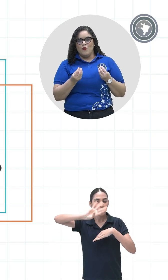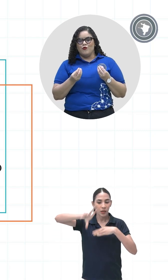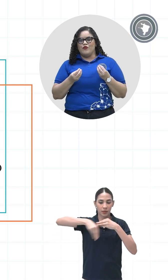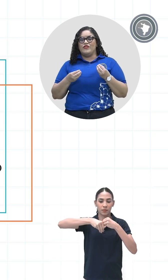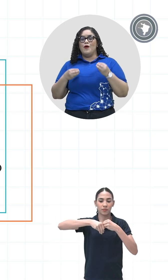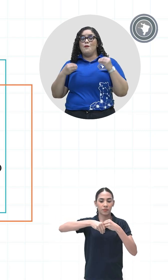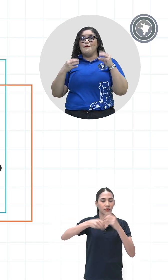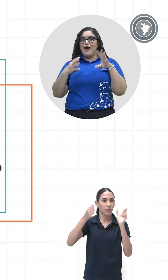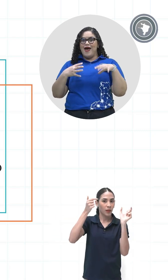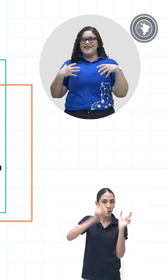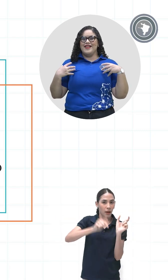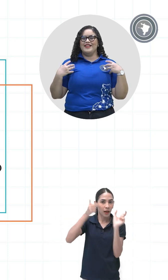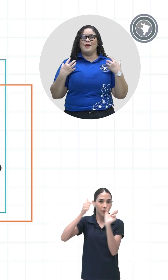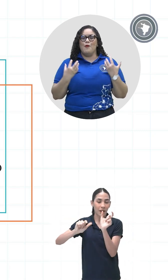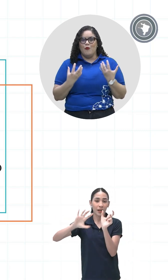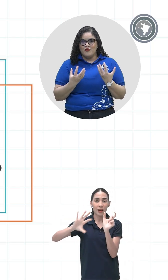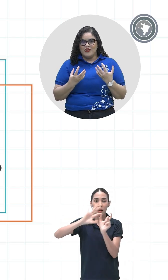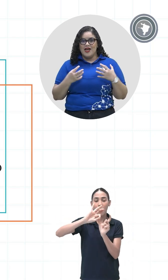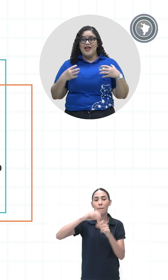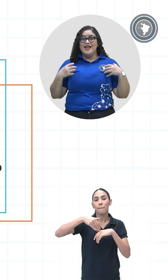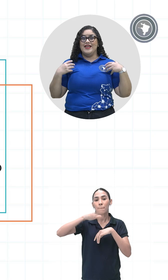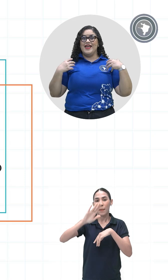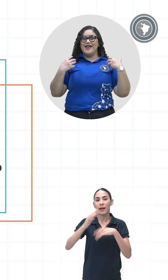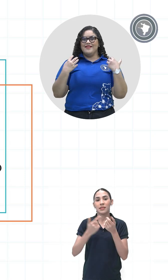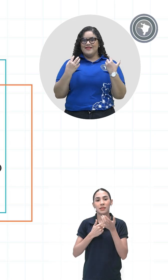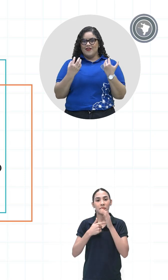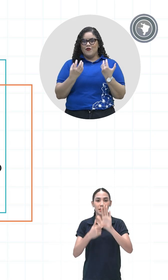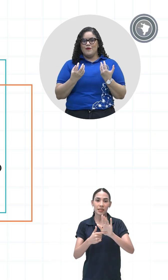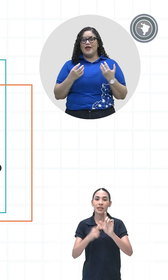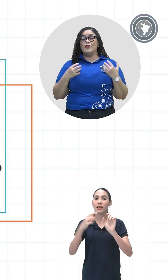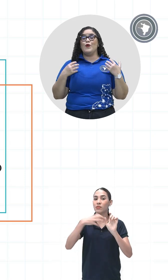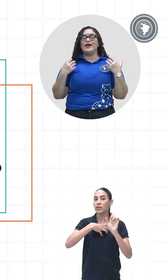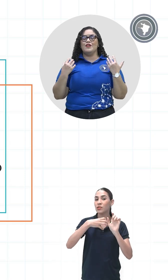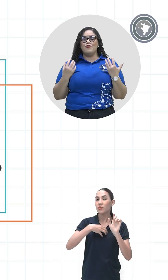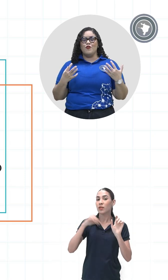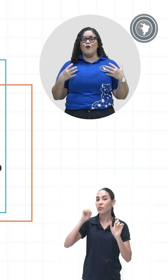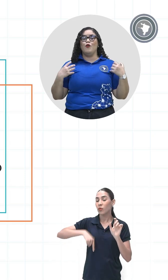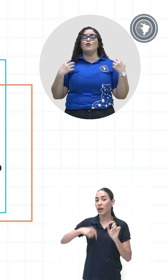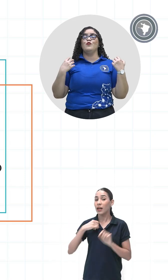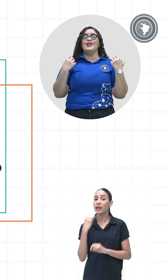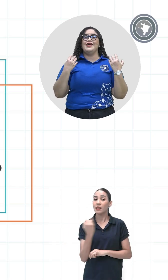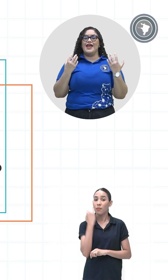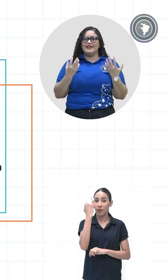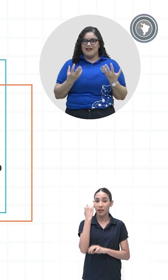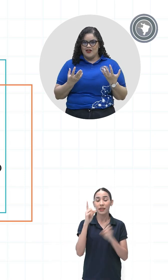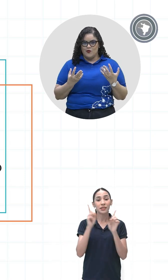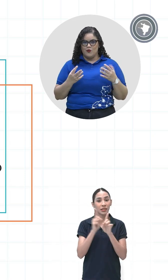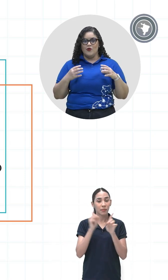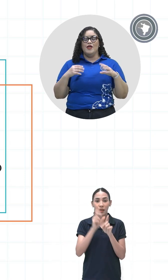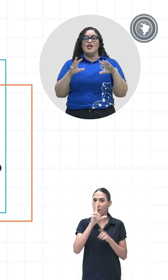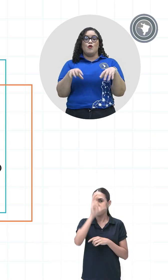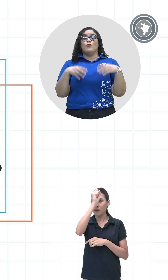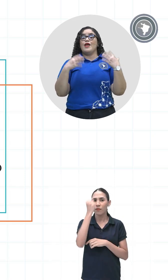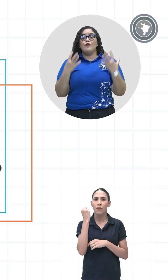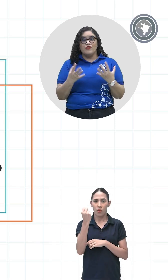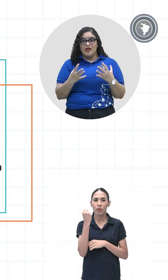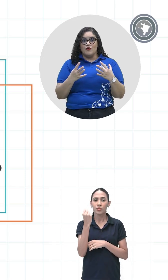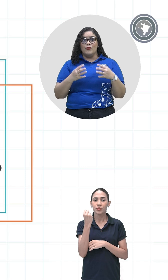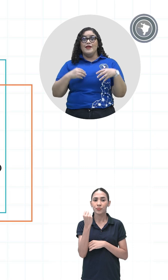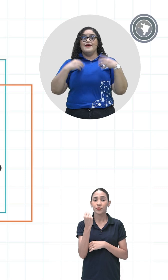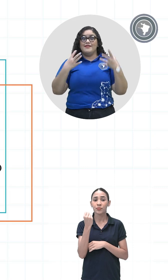essa conjunção, mais ele demonstra que esse sentimento é grandioso e é intenso.